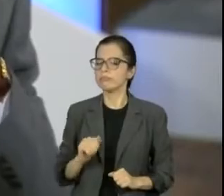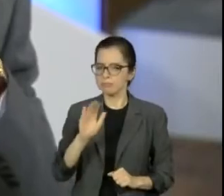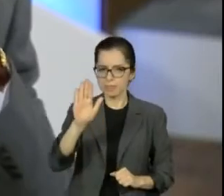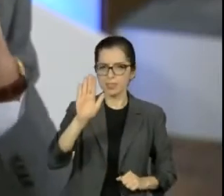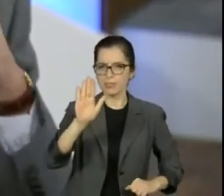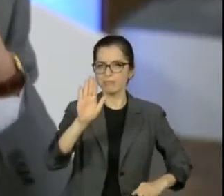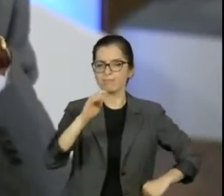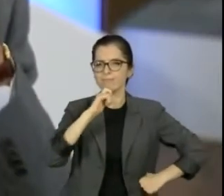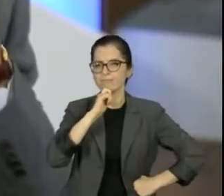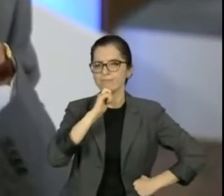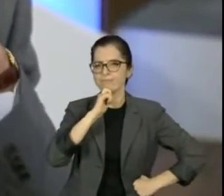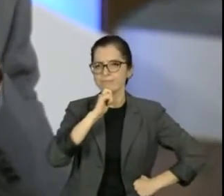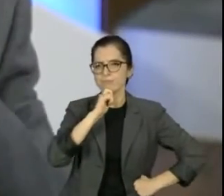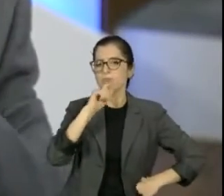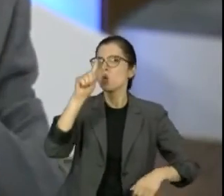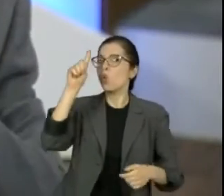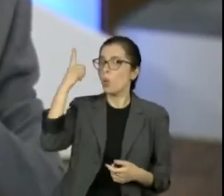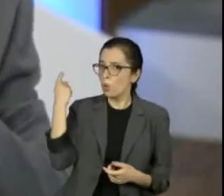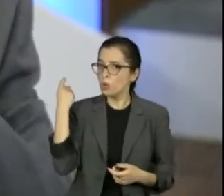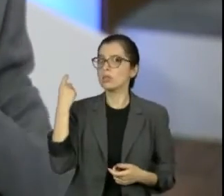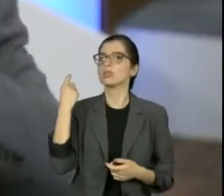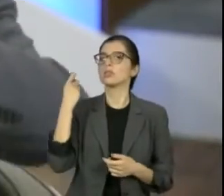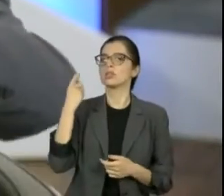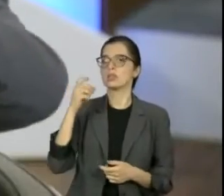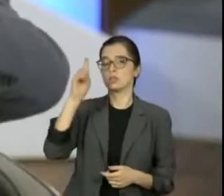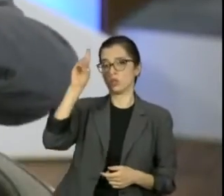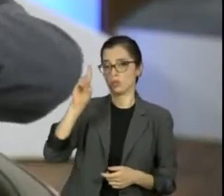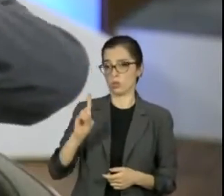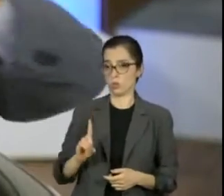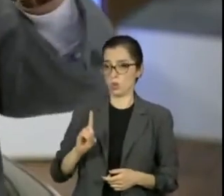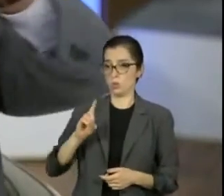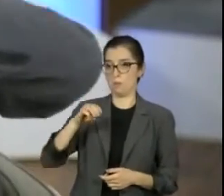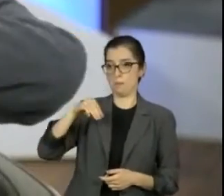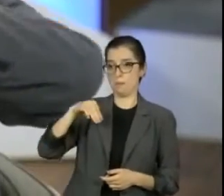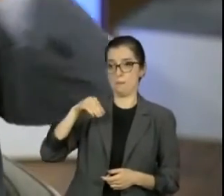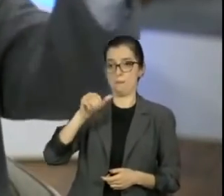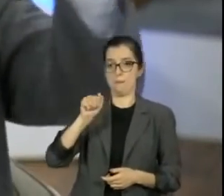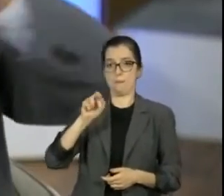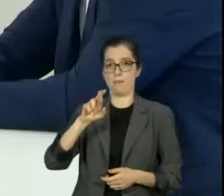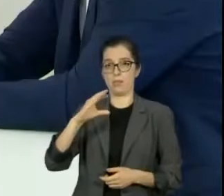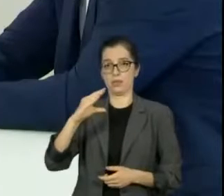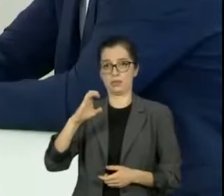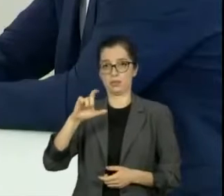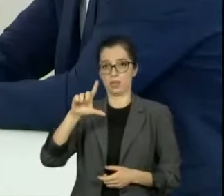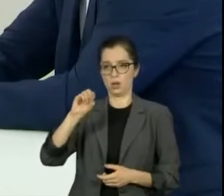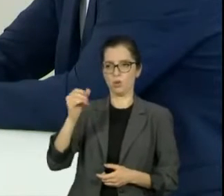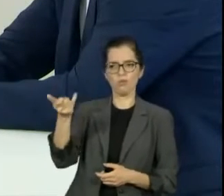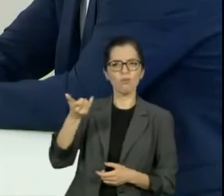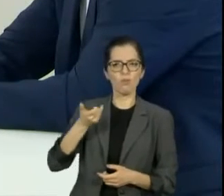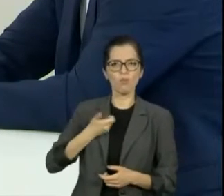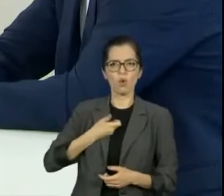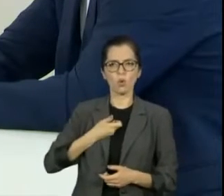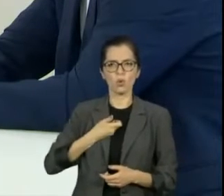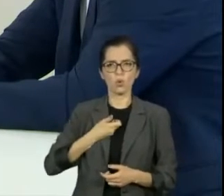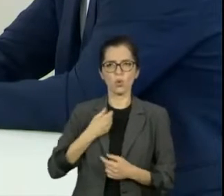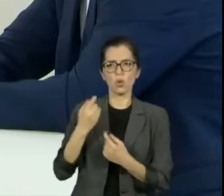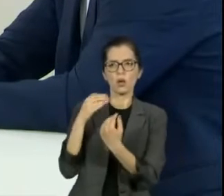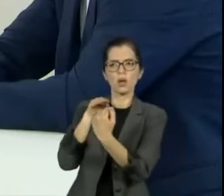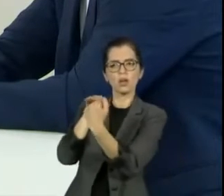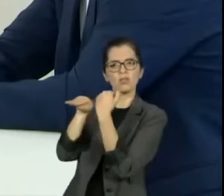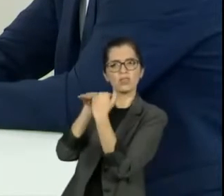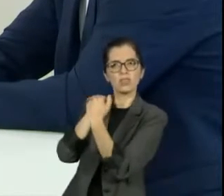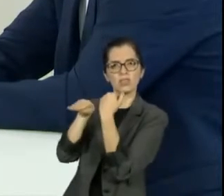O ex-diretor, que era o Marcelo de Campos Pinto, falou comigo, a Avenida Brasil estava bombando. A Avenida Brasil, aquela novela, estava